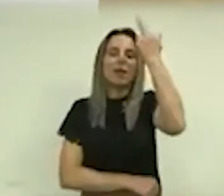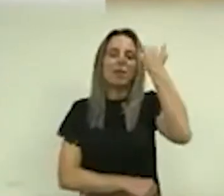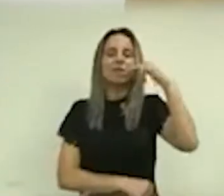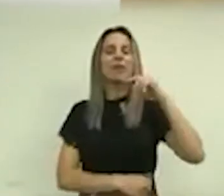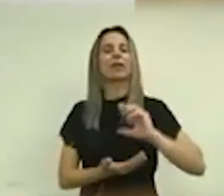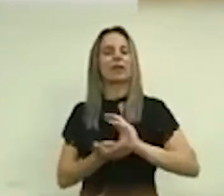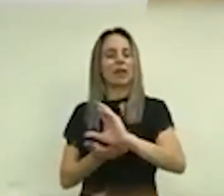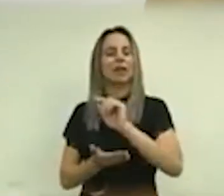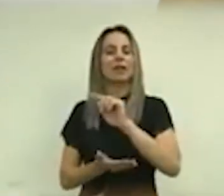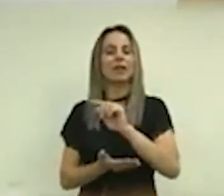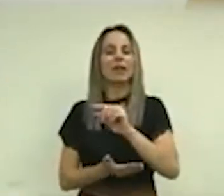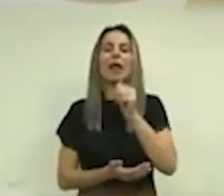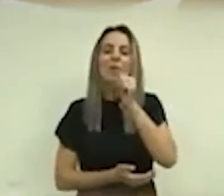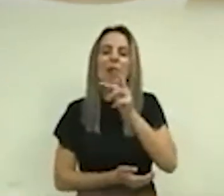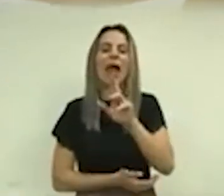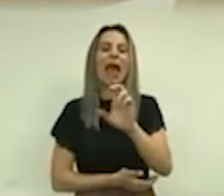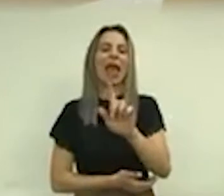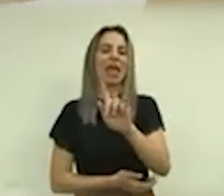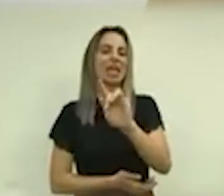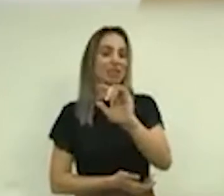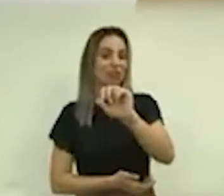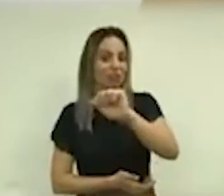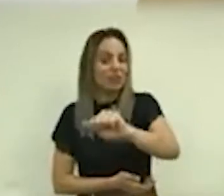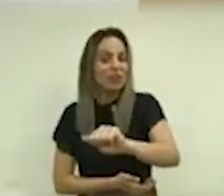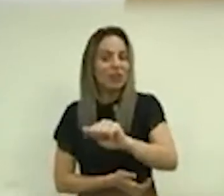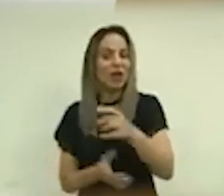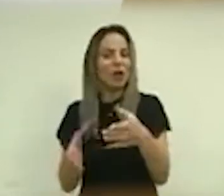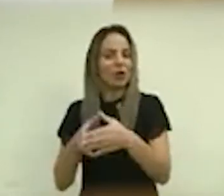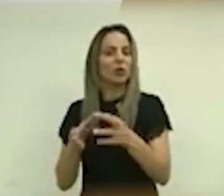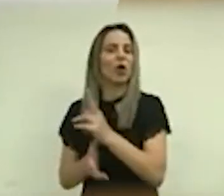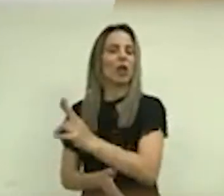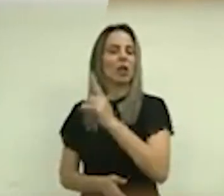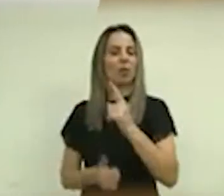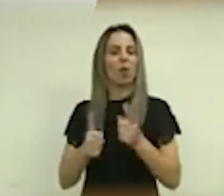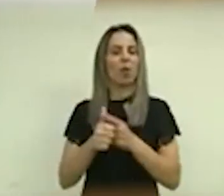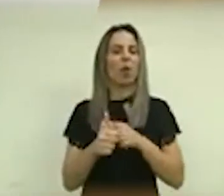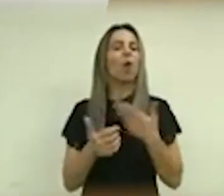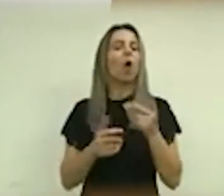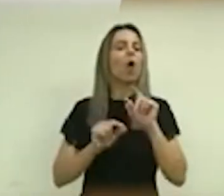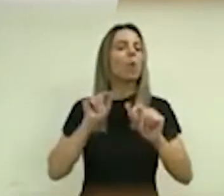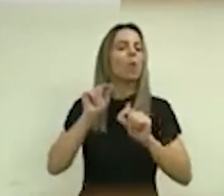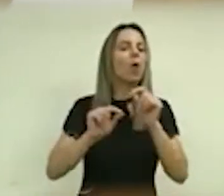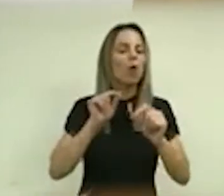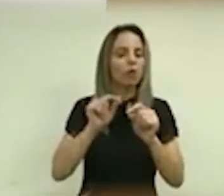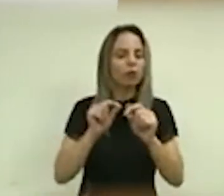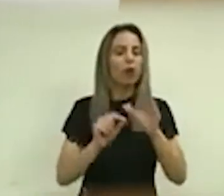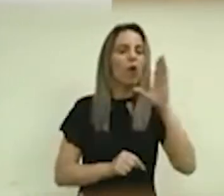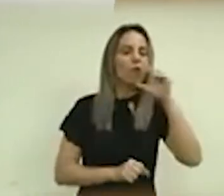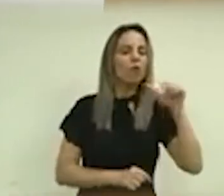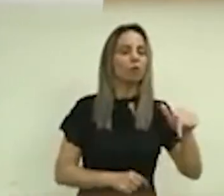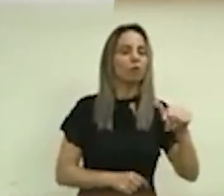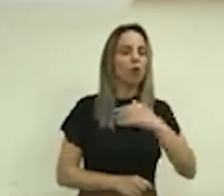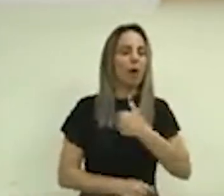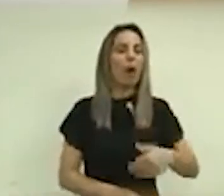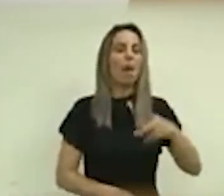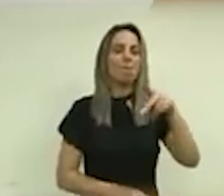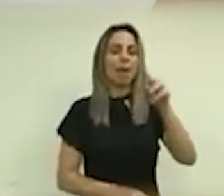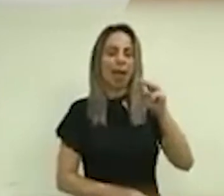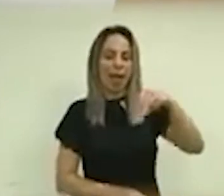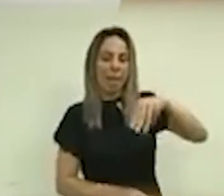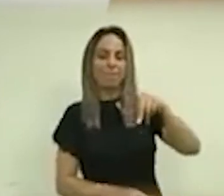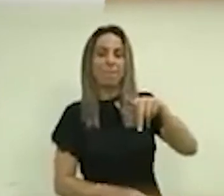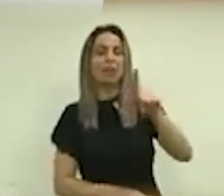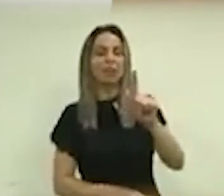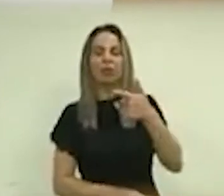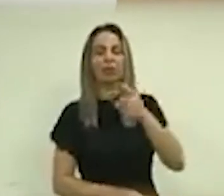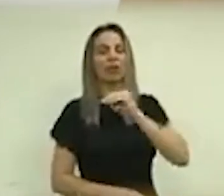do IPMPG, a senhora Regina Mainente, para que respondam. 1. Por qual motivo os funcionários do IPMPG não recebem o